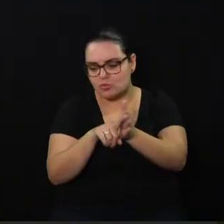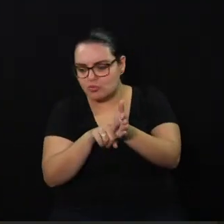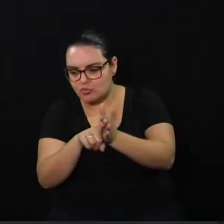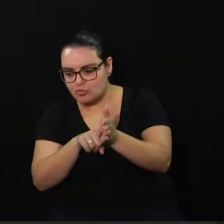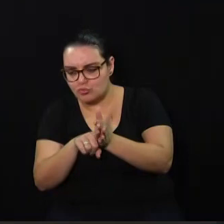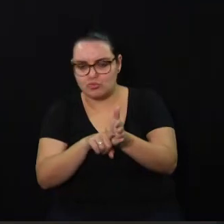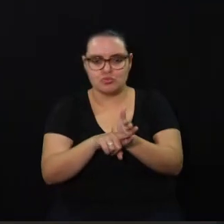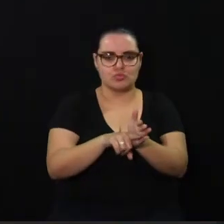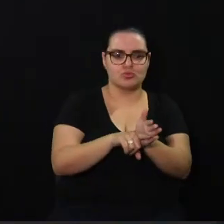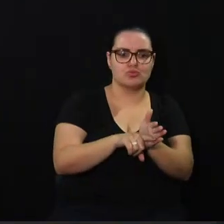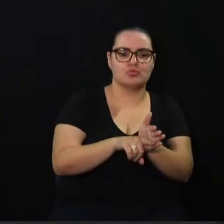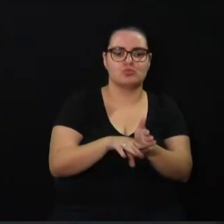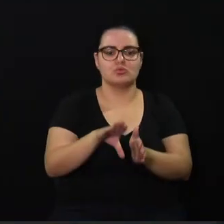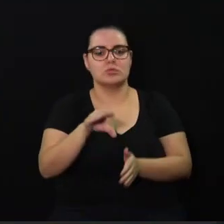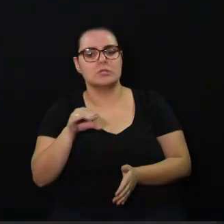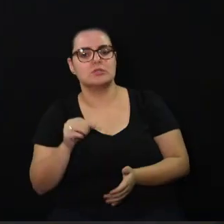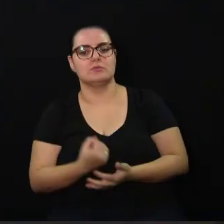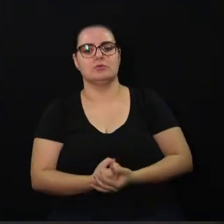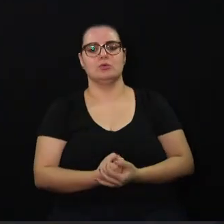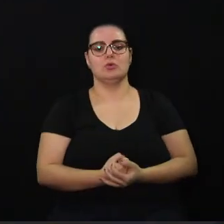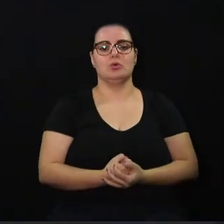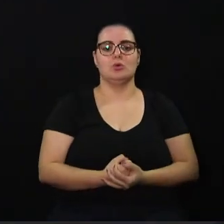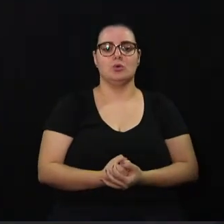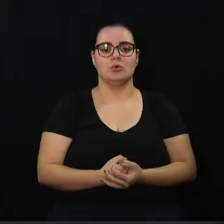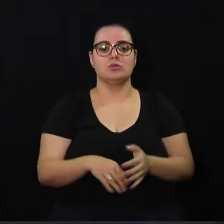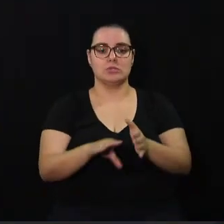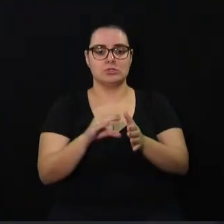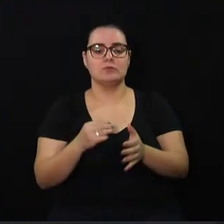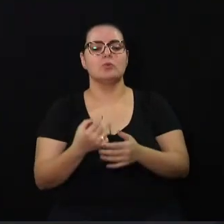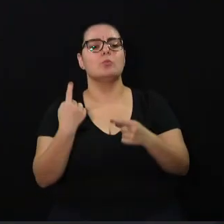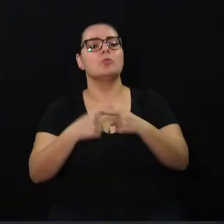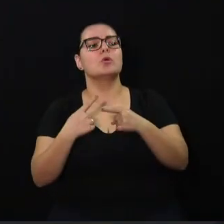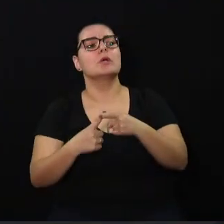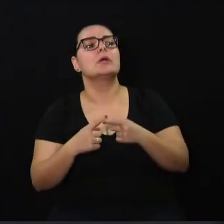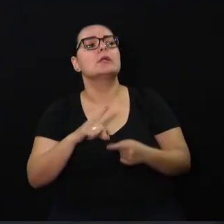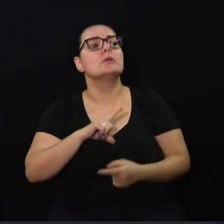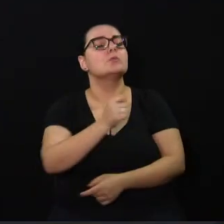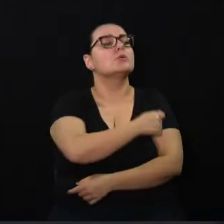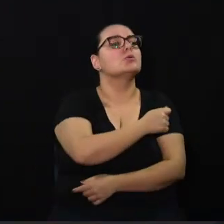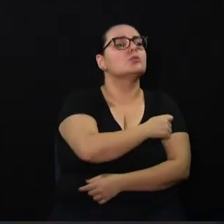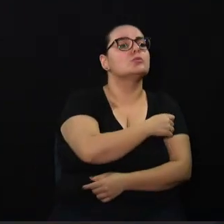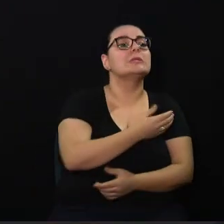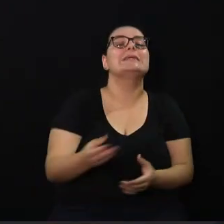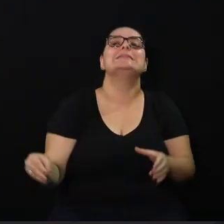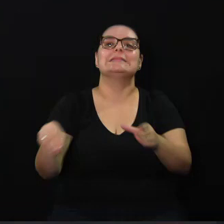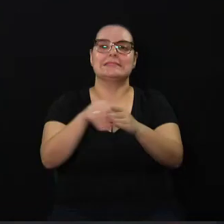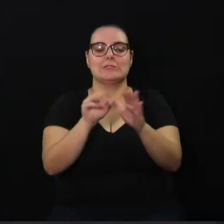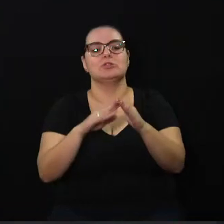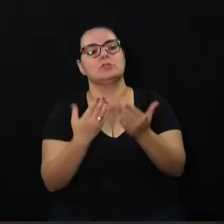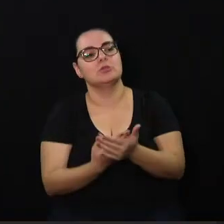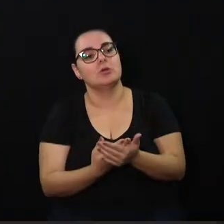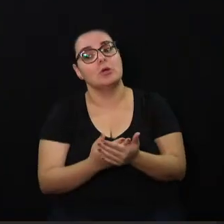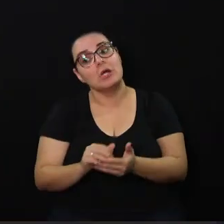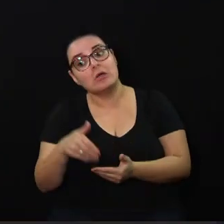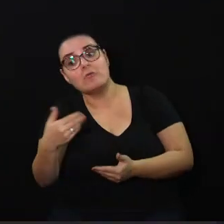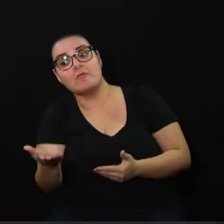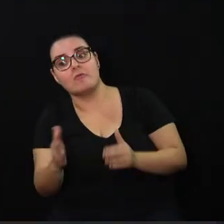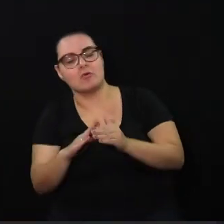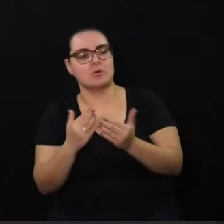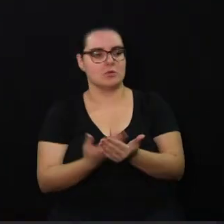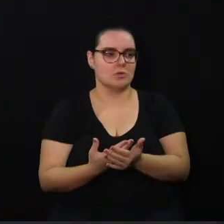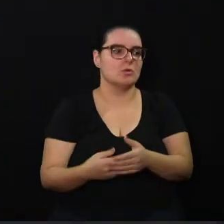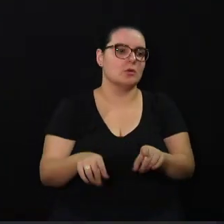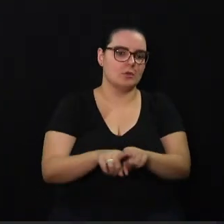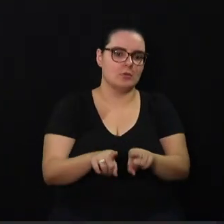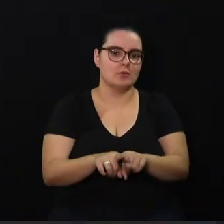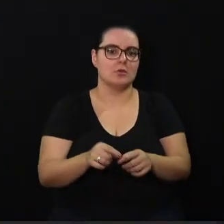hoje nós temos muitos autistas na escola ou fora delas né ea gente percebe que isso virou um grande mercado